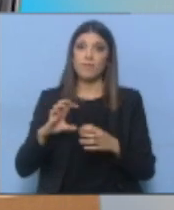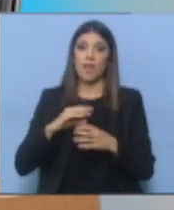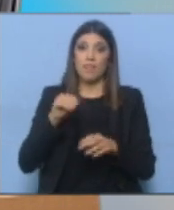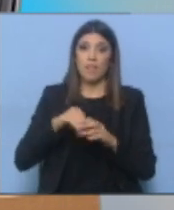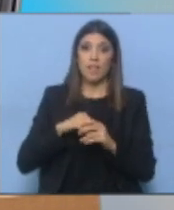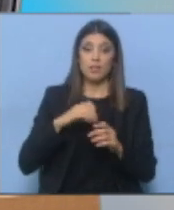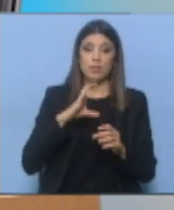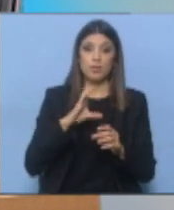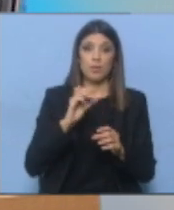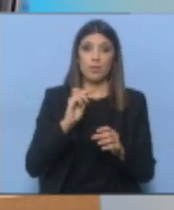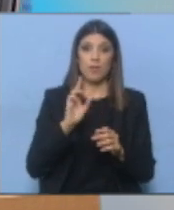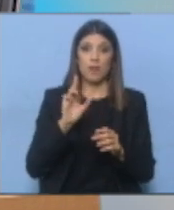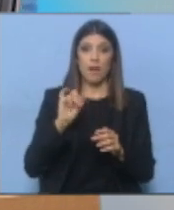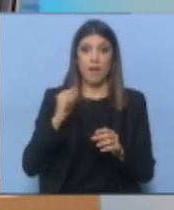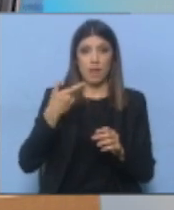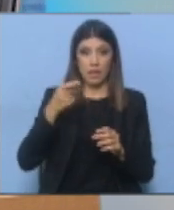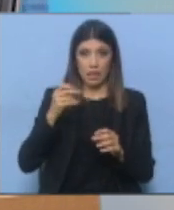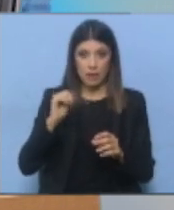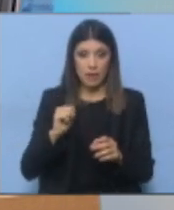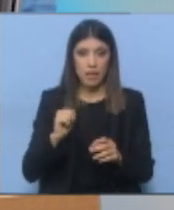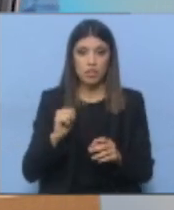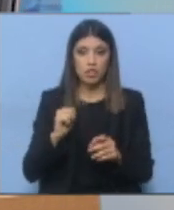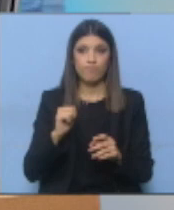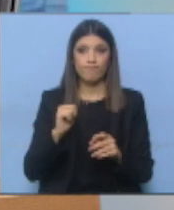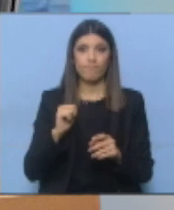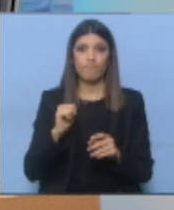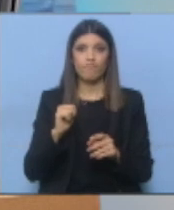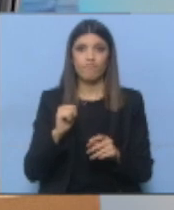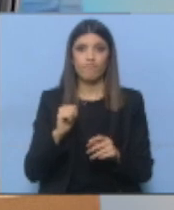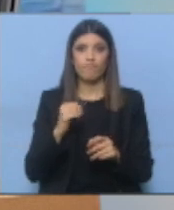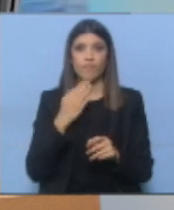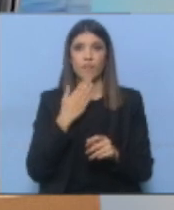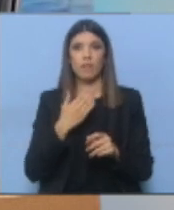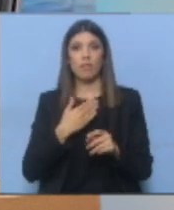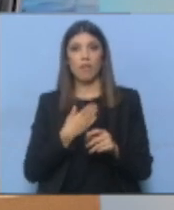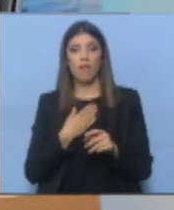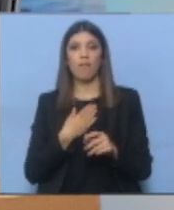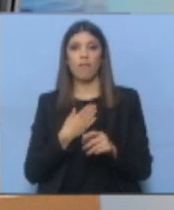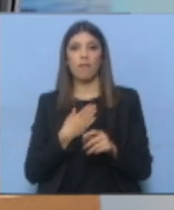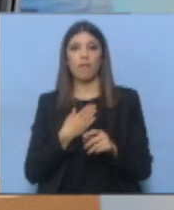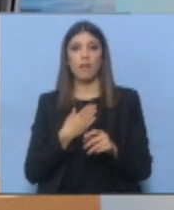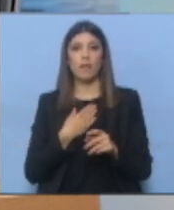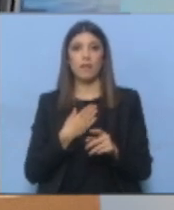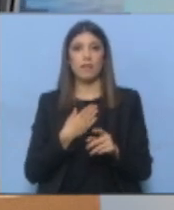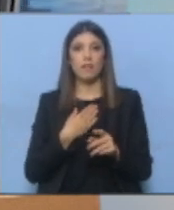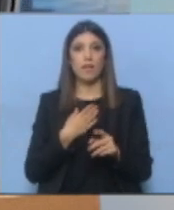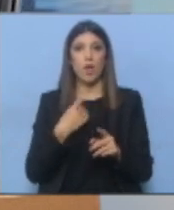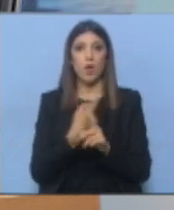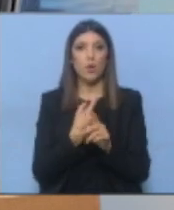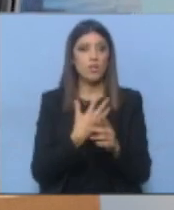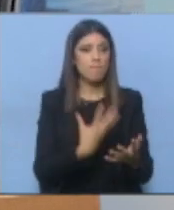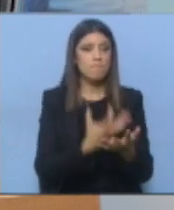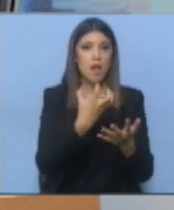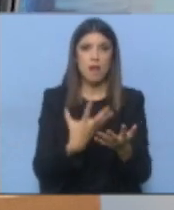organizações ligadas à Caritas que nos relevam, de facto, aspectos concretos em cada zona,